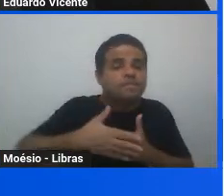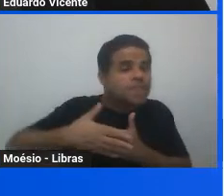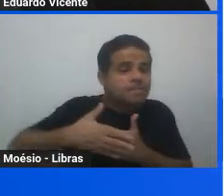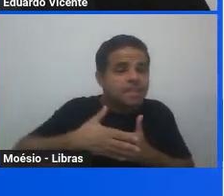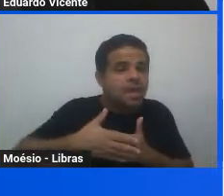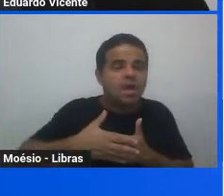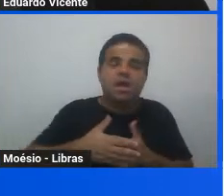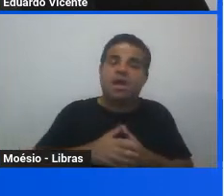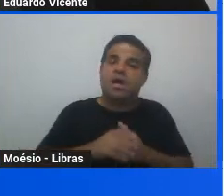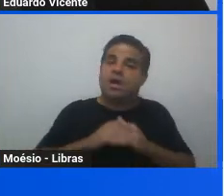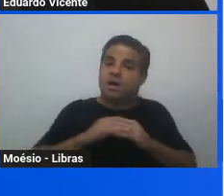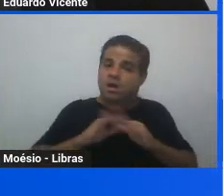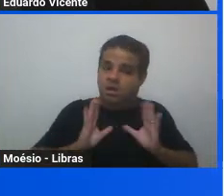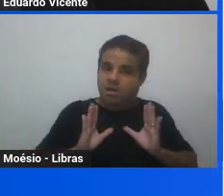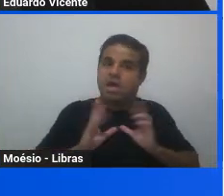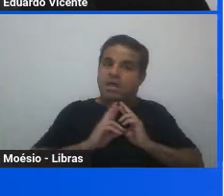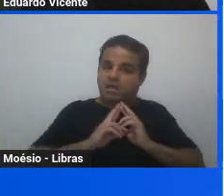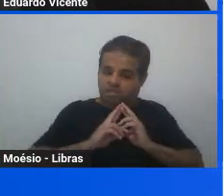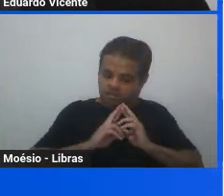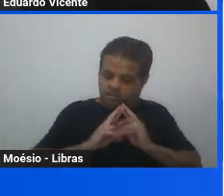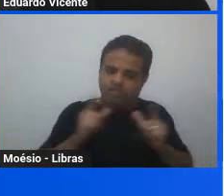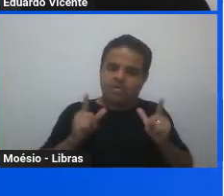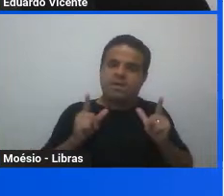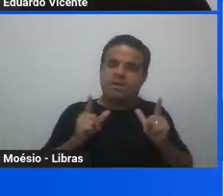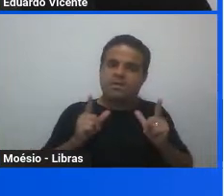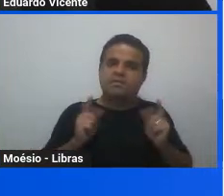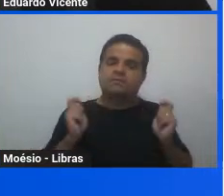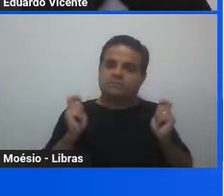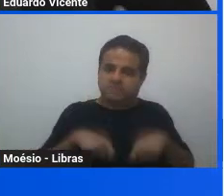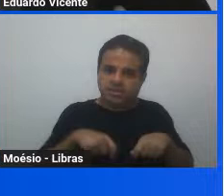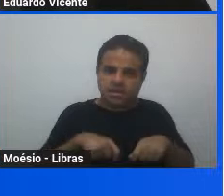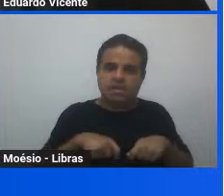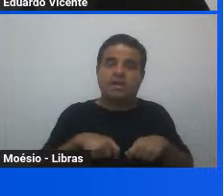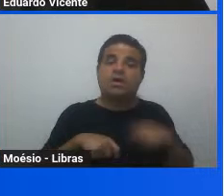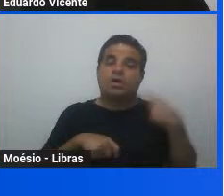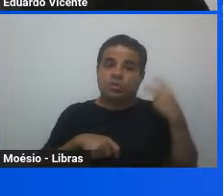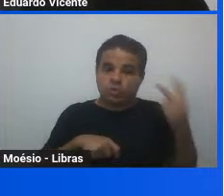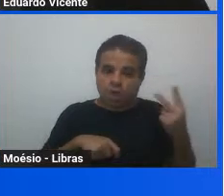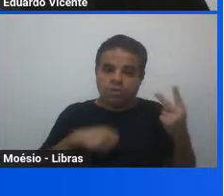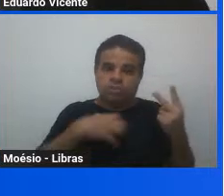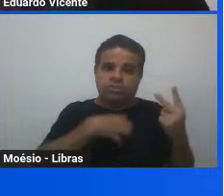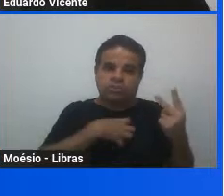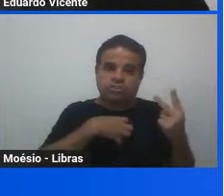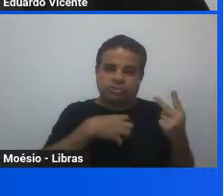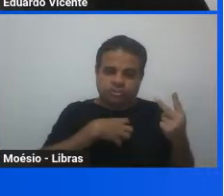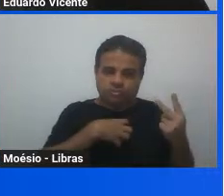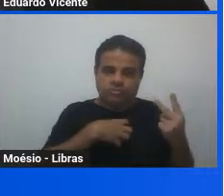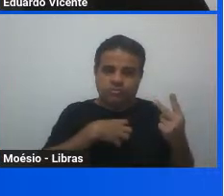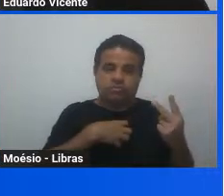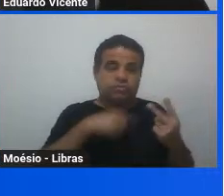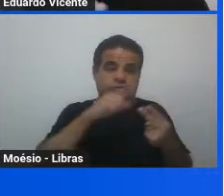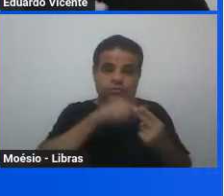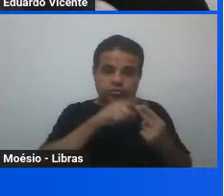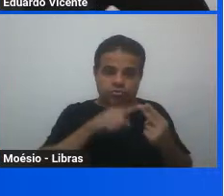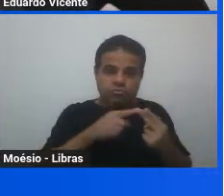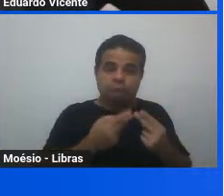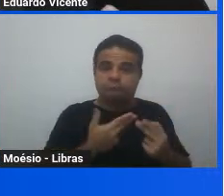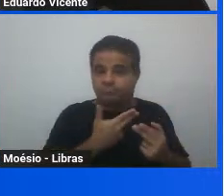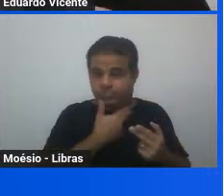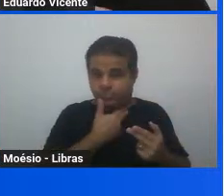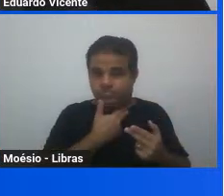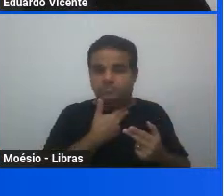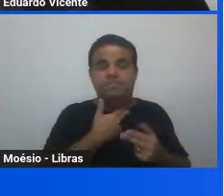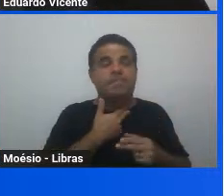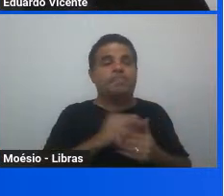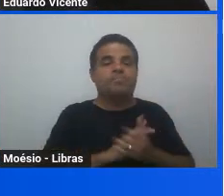no bebê é diferente. Eu posso fazer de 2 modos. Ou com 2 dedos, conforme a imagem,